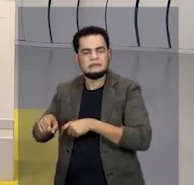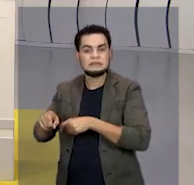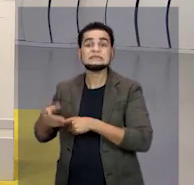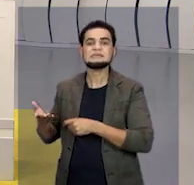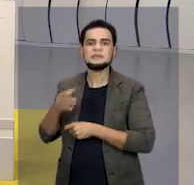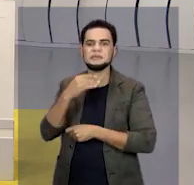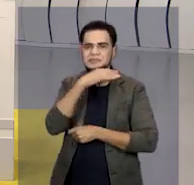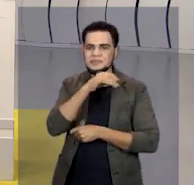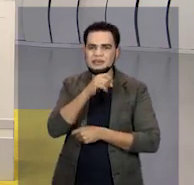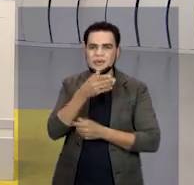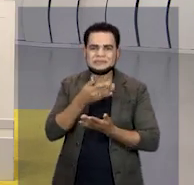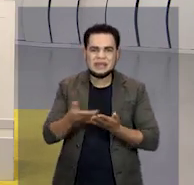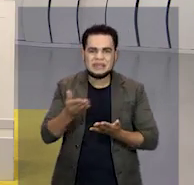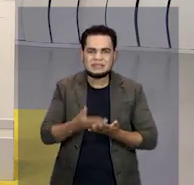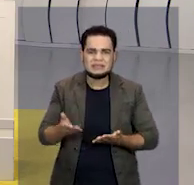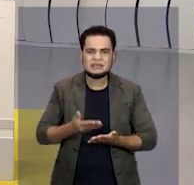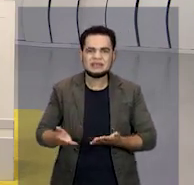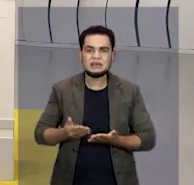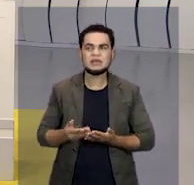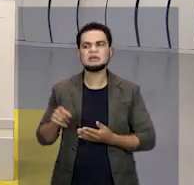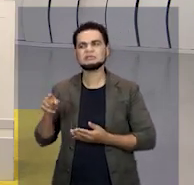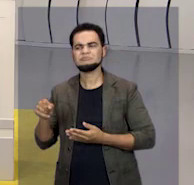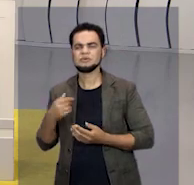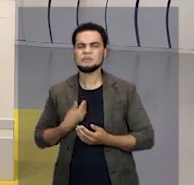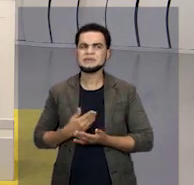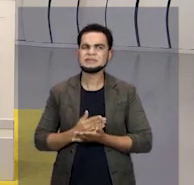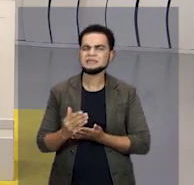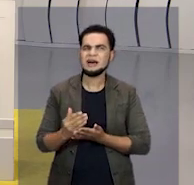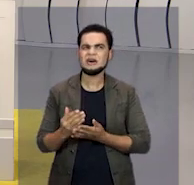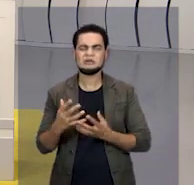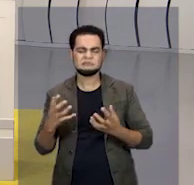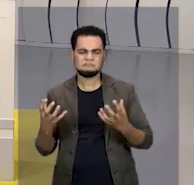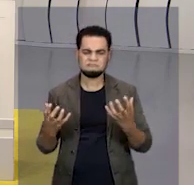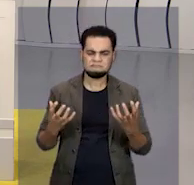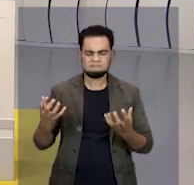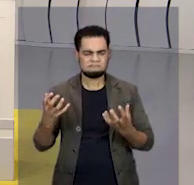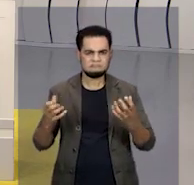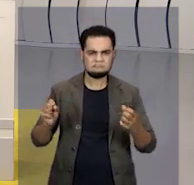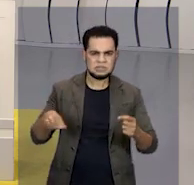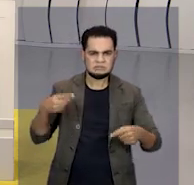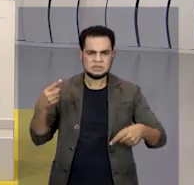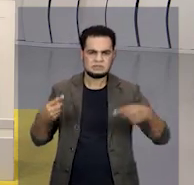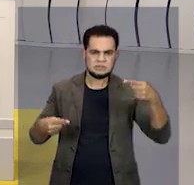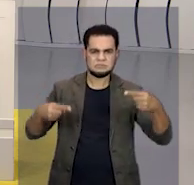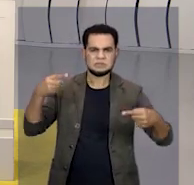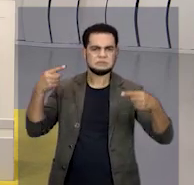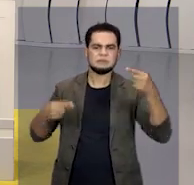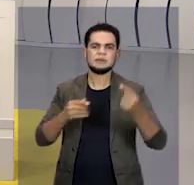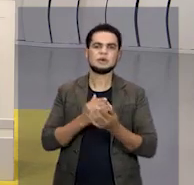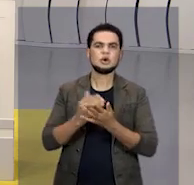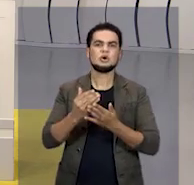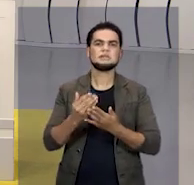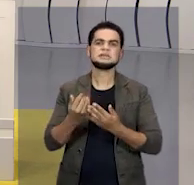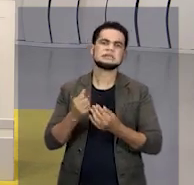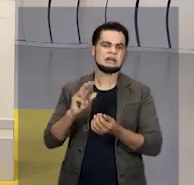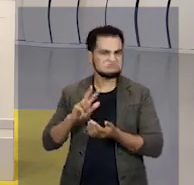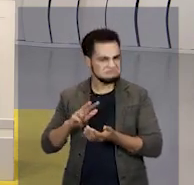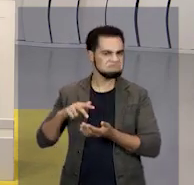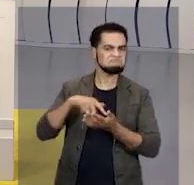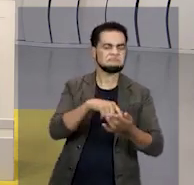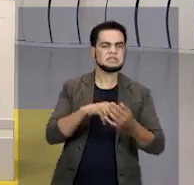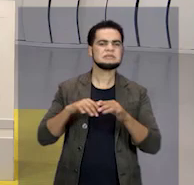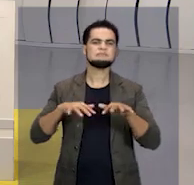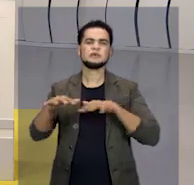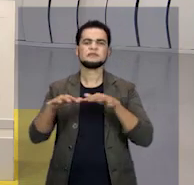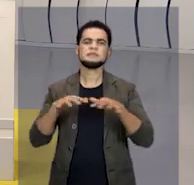ali você já começa a ter os primeiros conflitos e aí já começa ali a se dar os destaques, esse protagonismo, né, desse